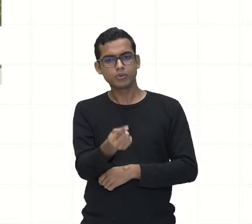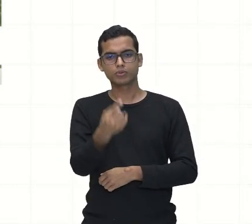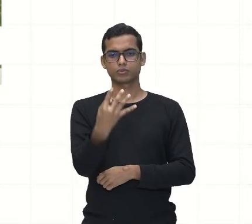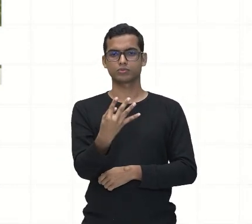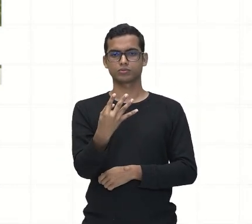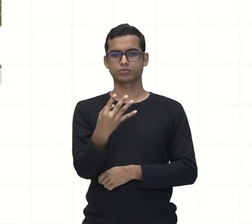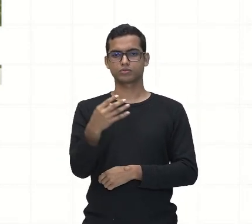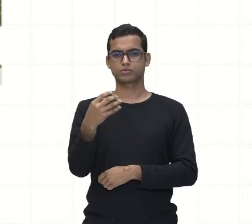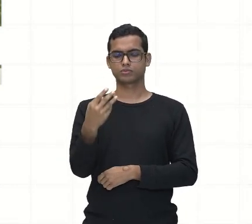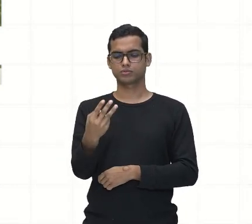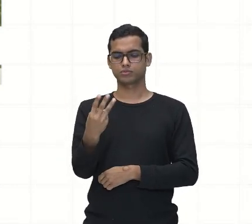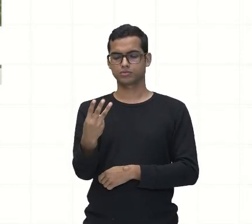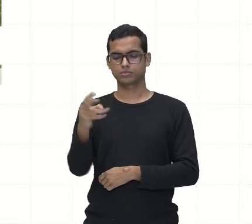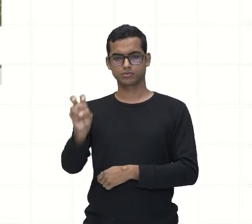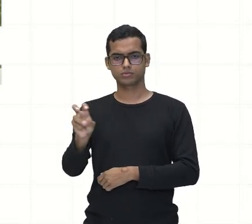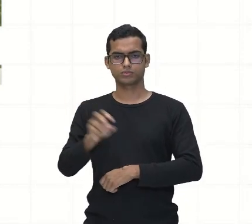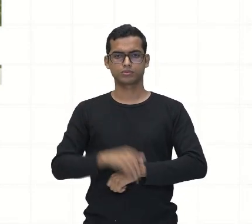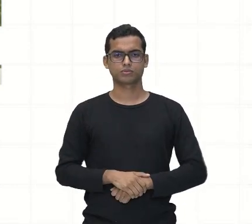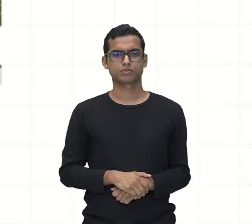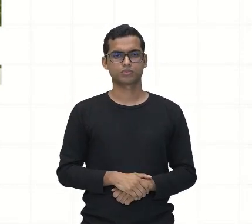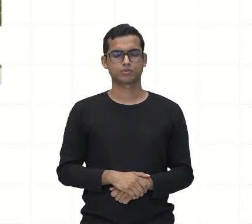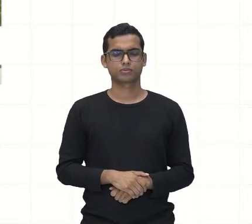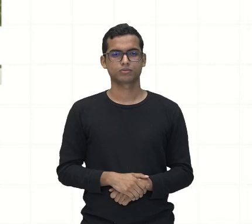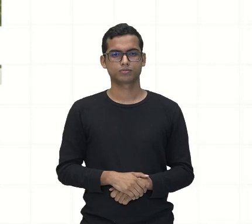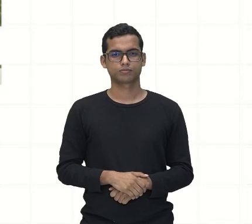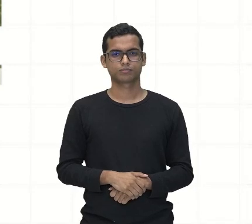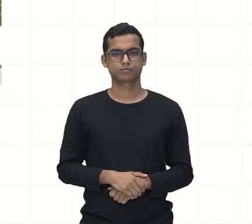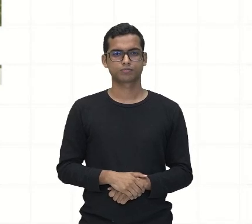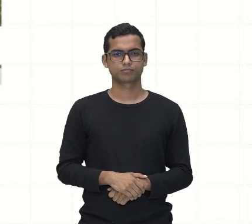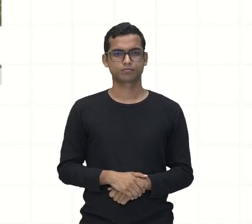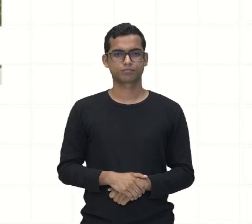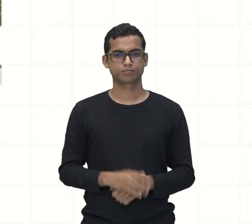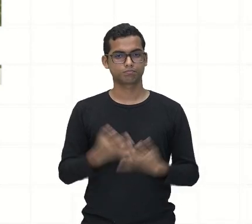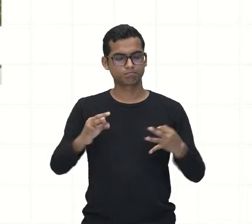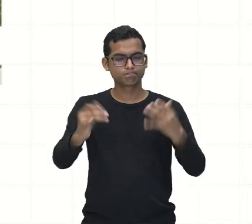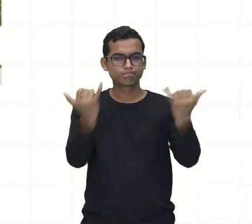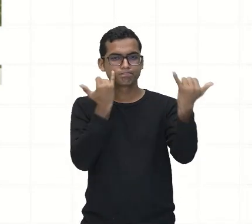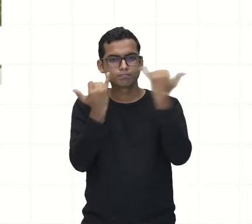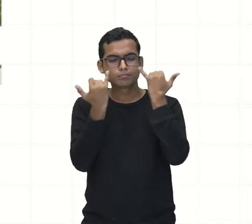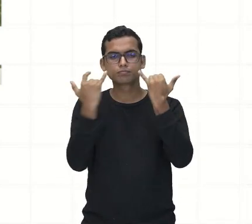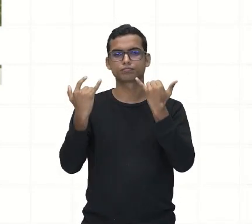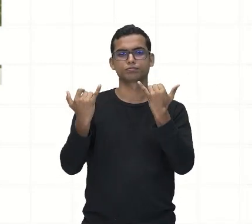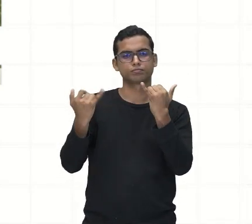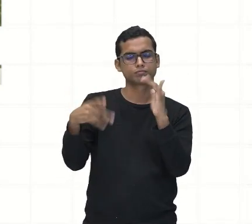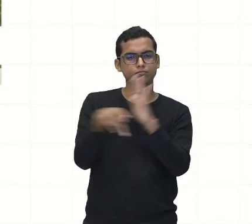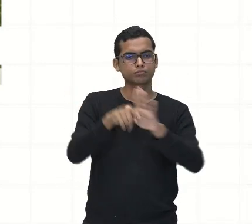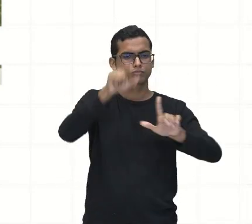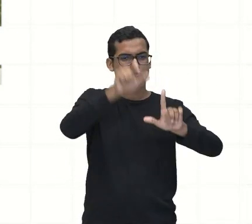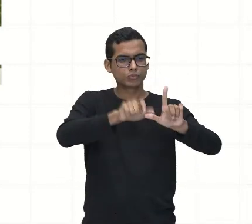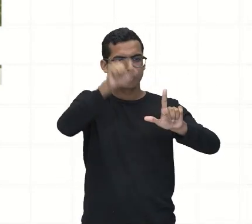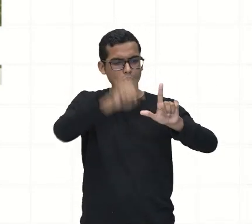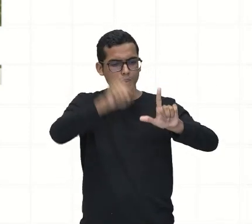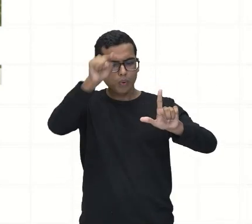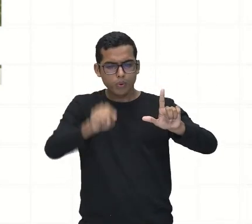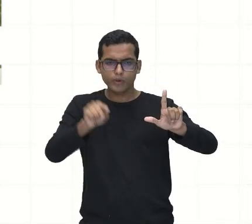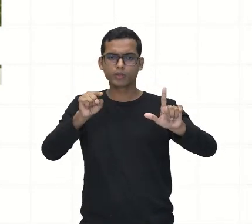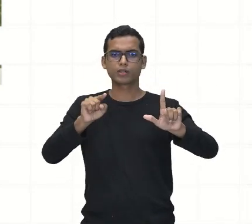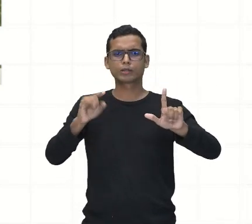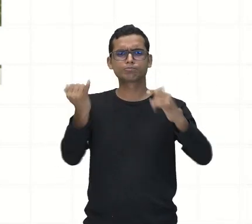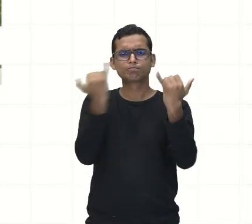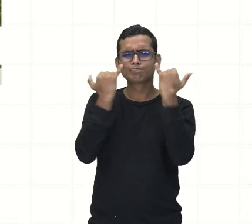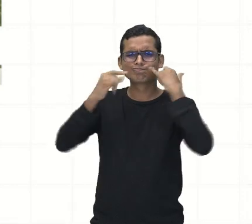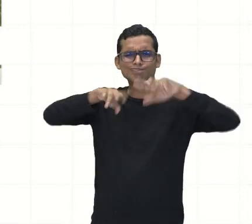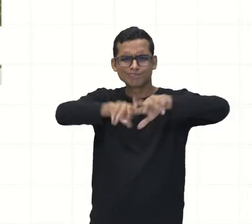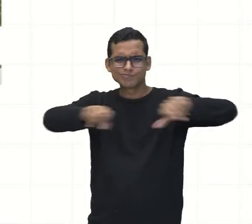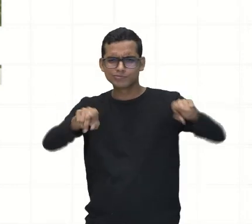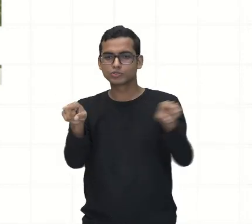16.435 focos de incêndios. Tudo bem? Então, esses são os infográficos. Eles trazem diversas informações em